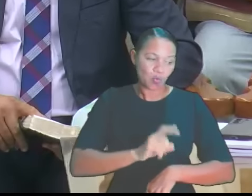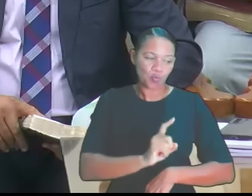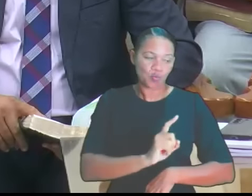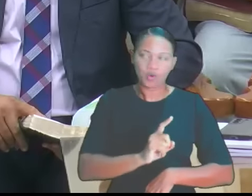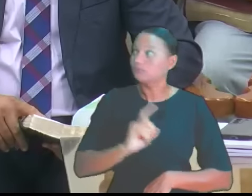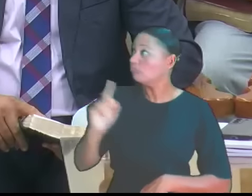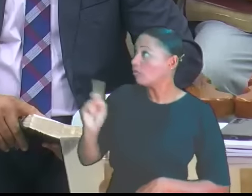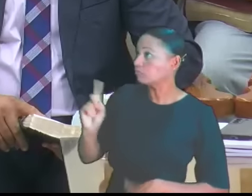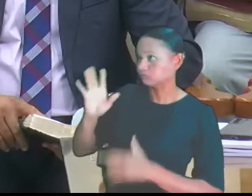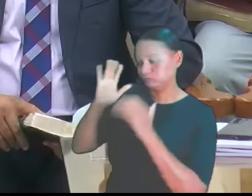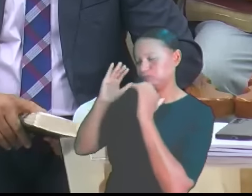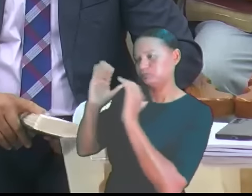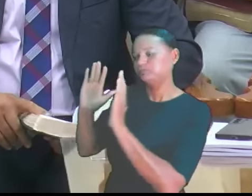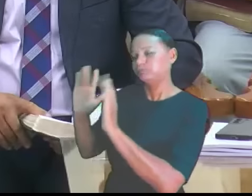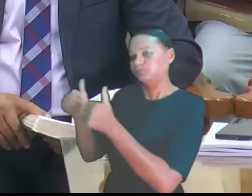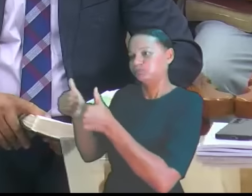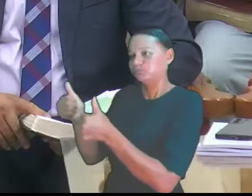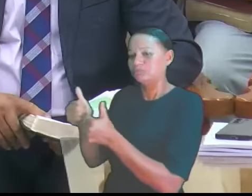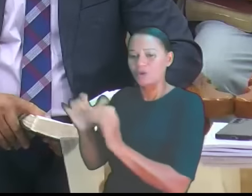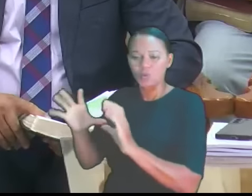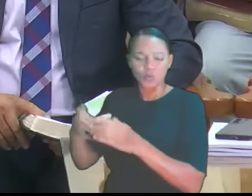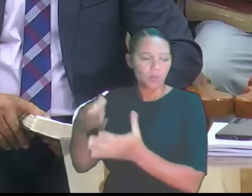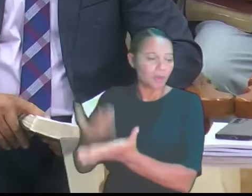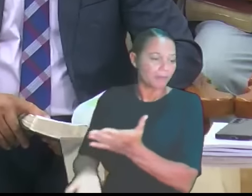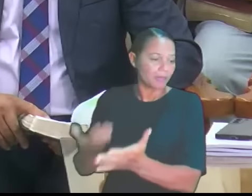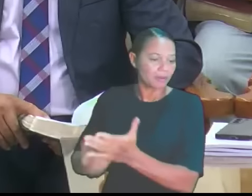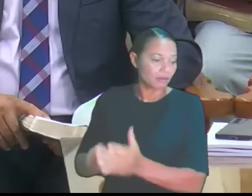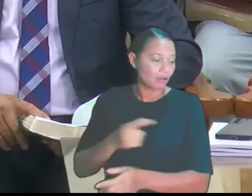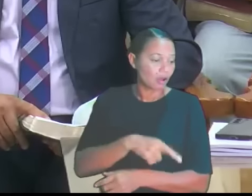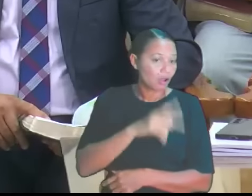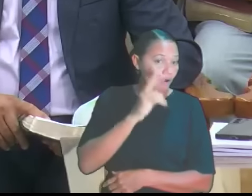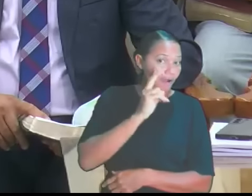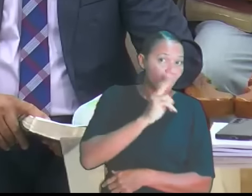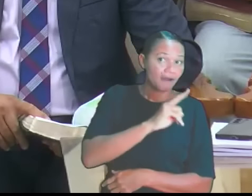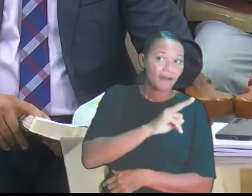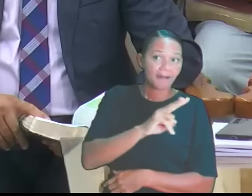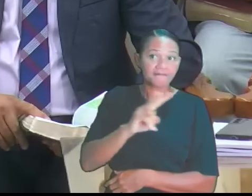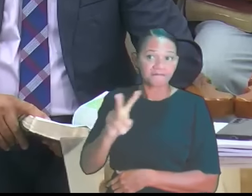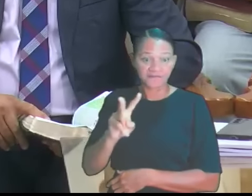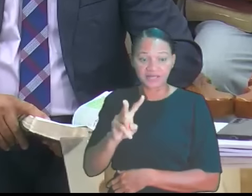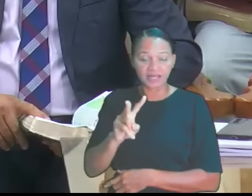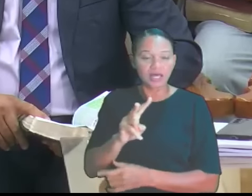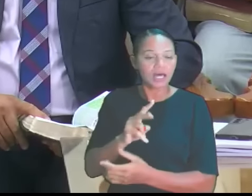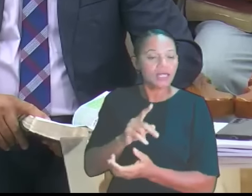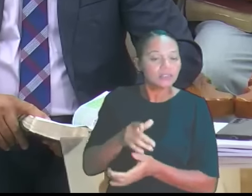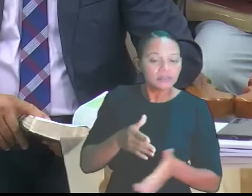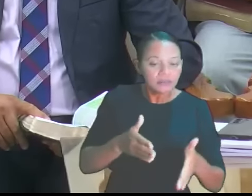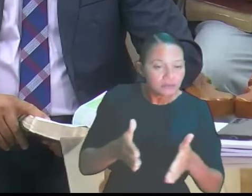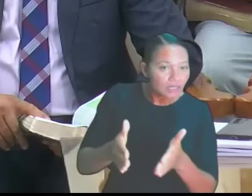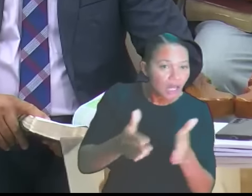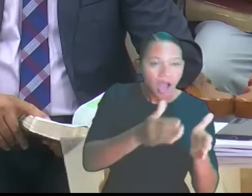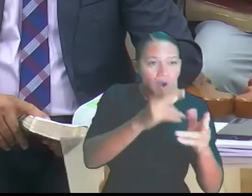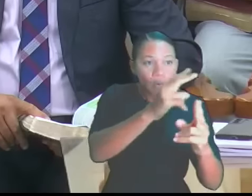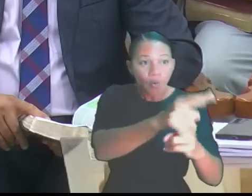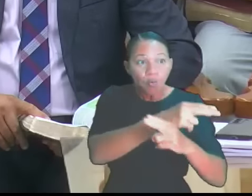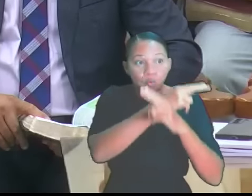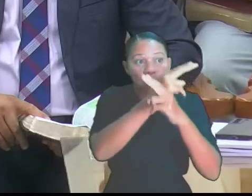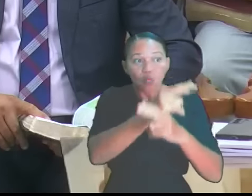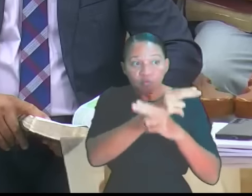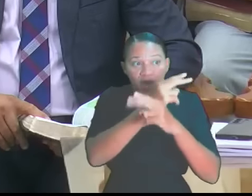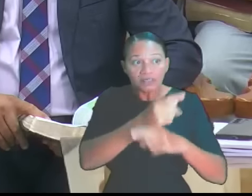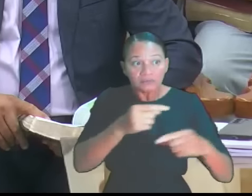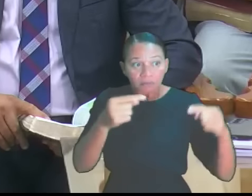não. Mas o exército está perdendo. Deus diz: fica de olho na copa das Amoreiras. Quando o vento passar lá, você